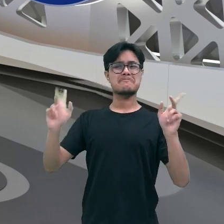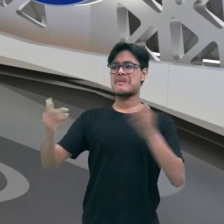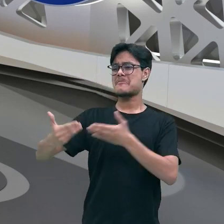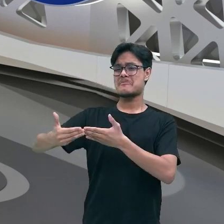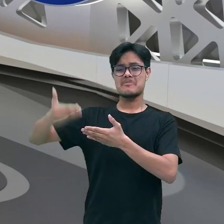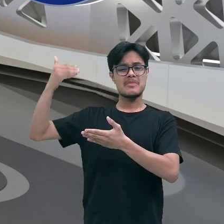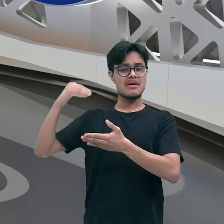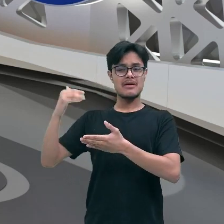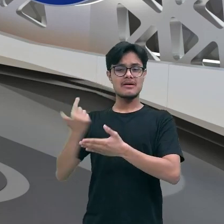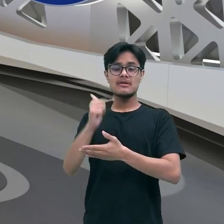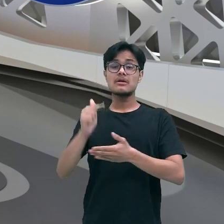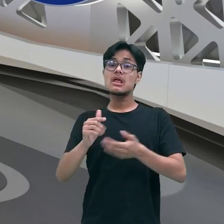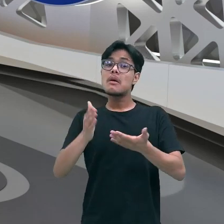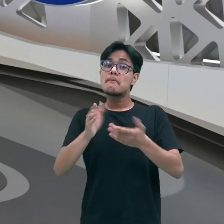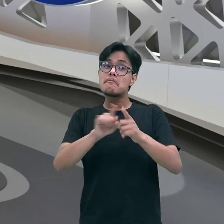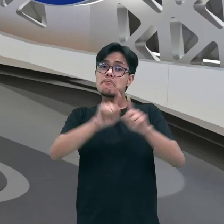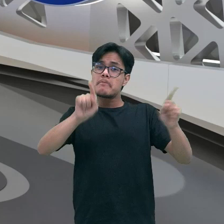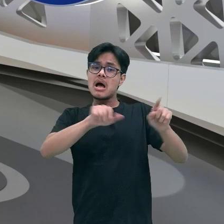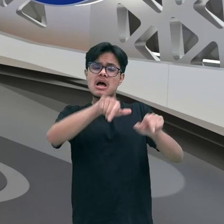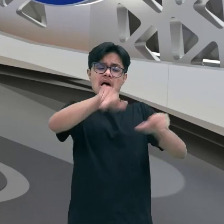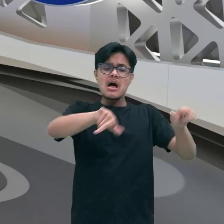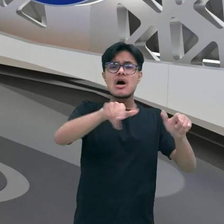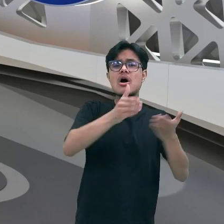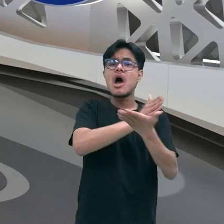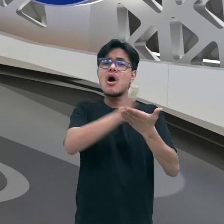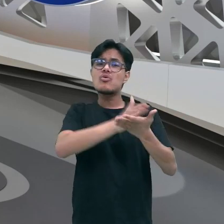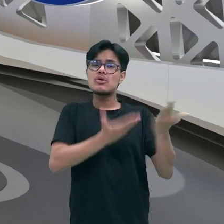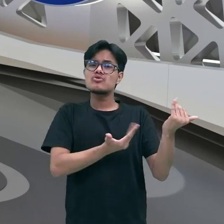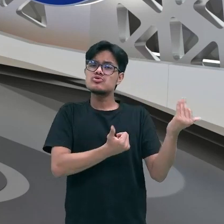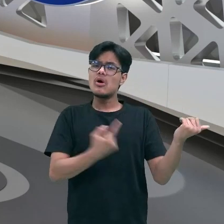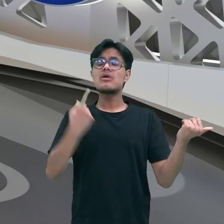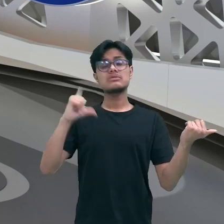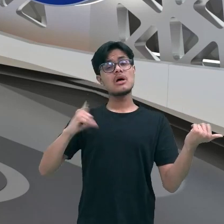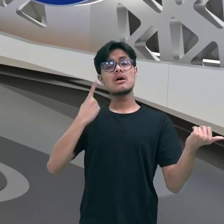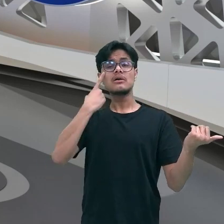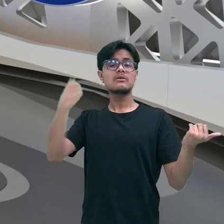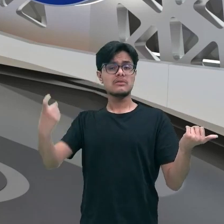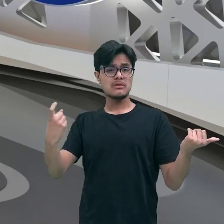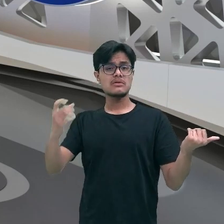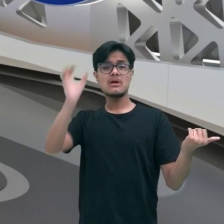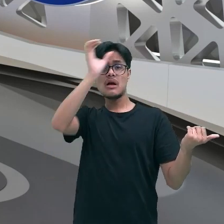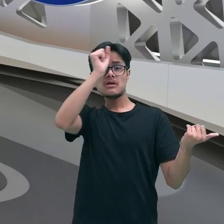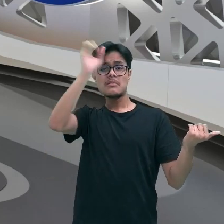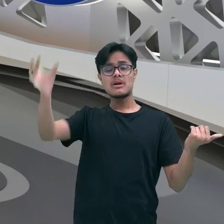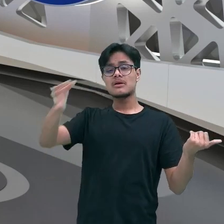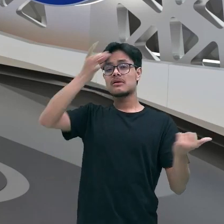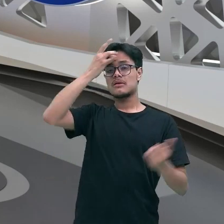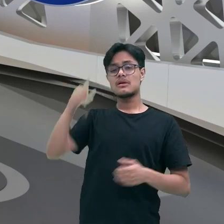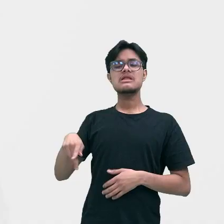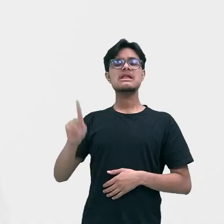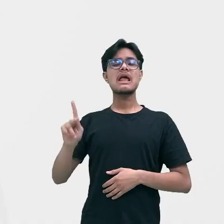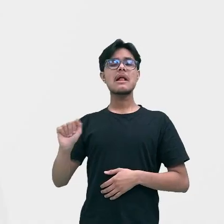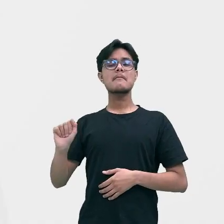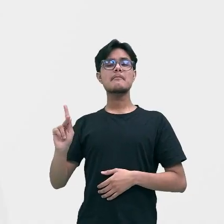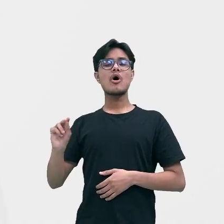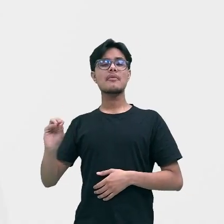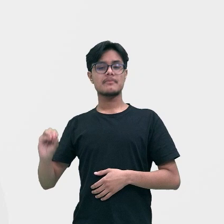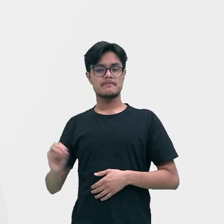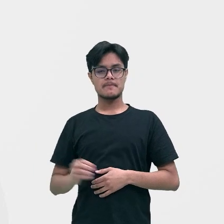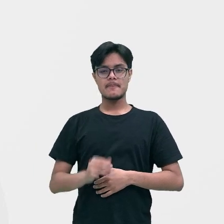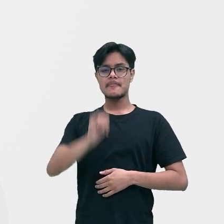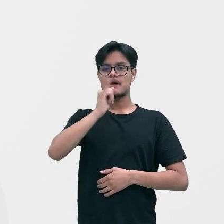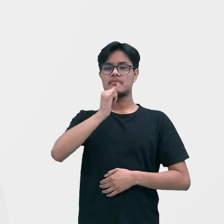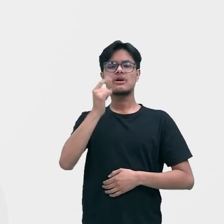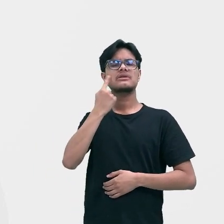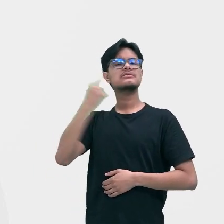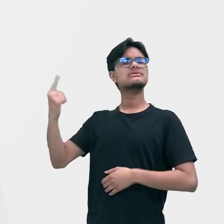uma parcela de jovens muito interessados no coreano por conta do K-pop. A gente vai ver até uma imagem agora que